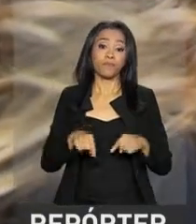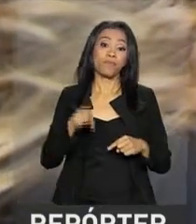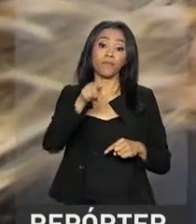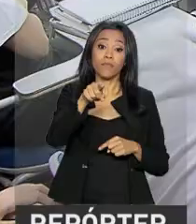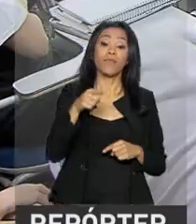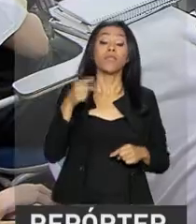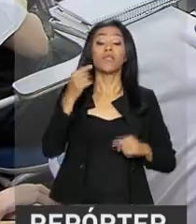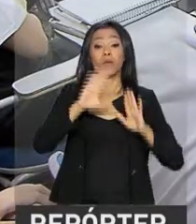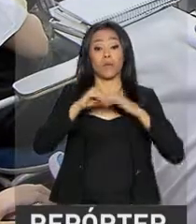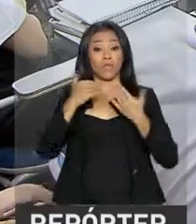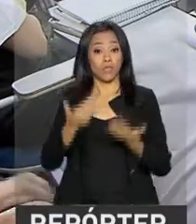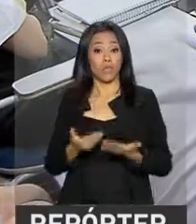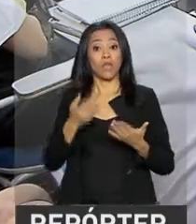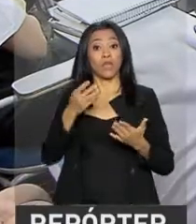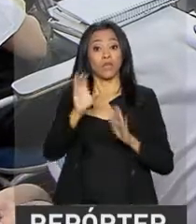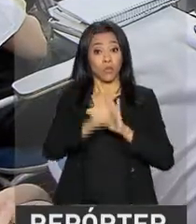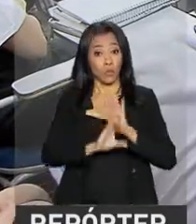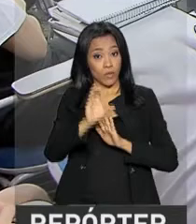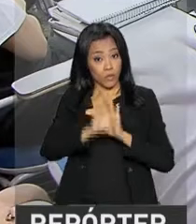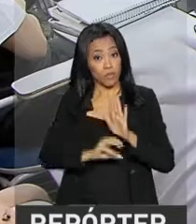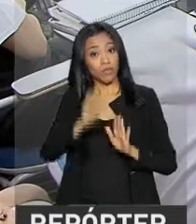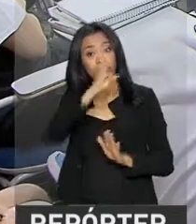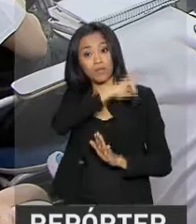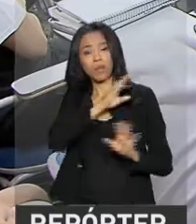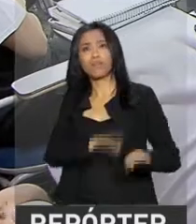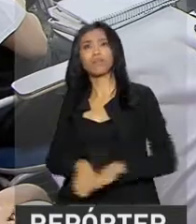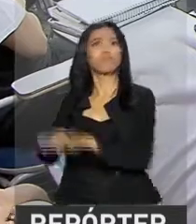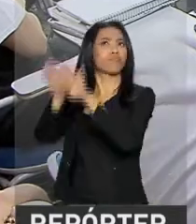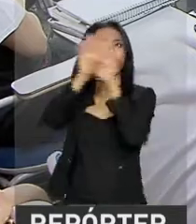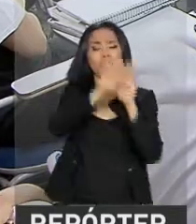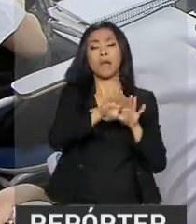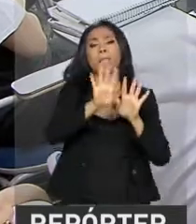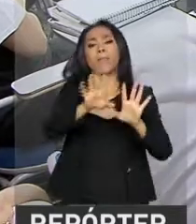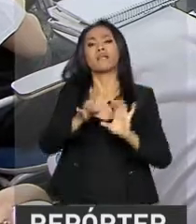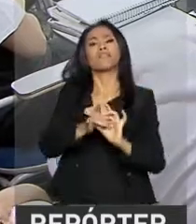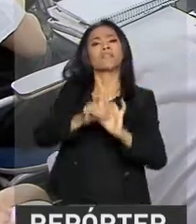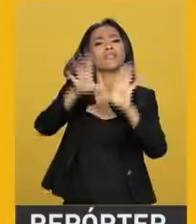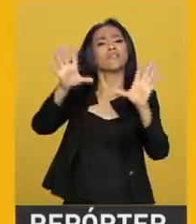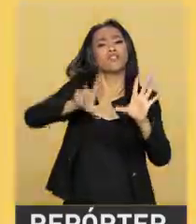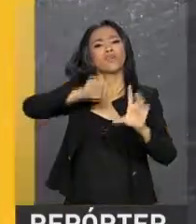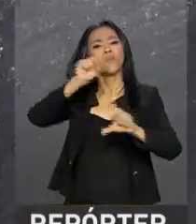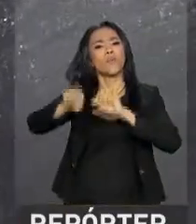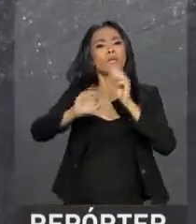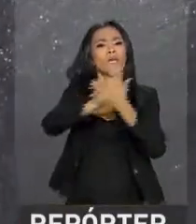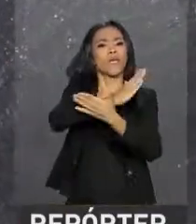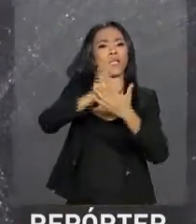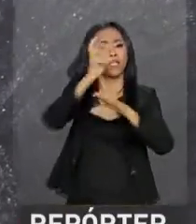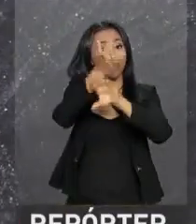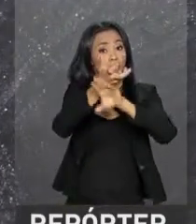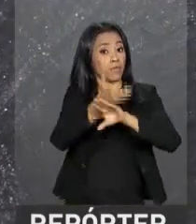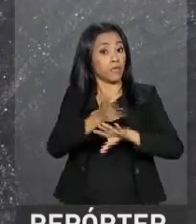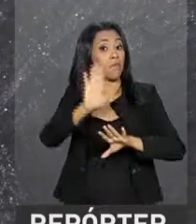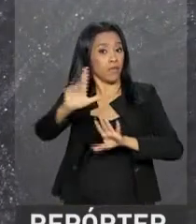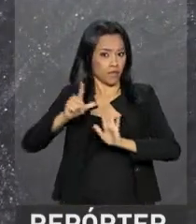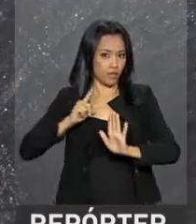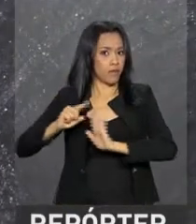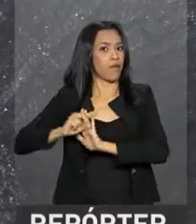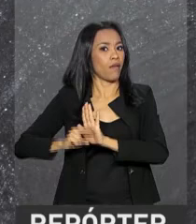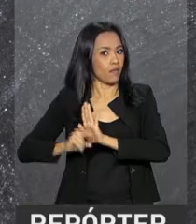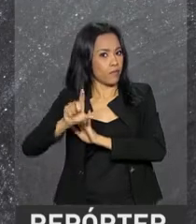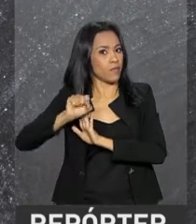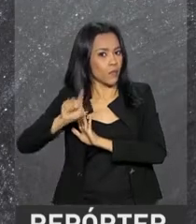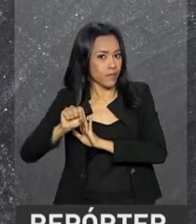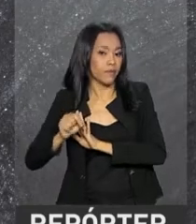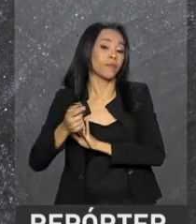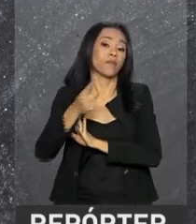de todo o país deixando os estados livres para montar a sua grade com goulart obedecendo alguns critérios mínimos a